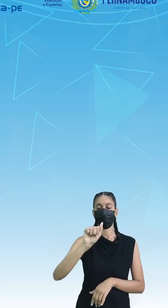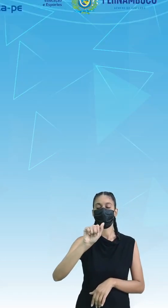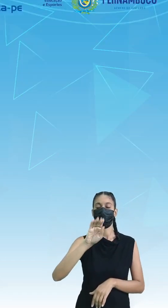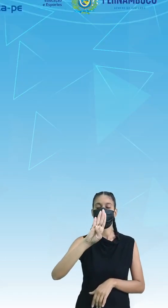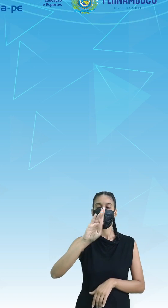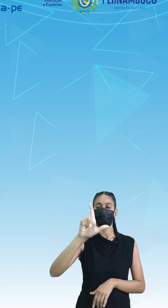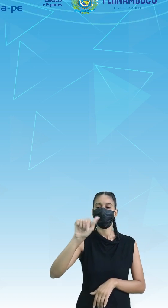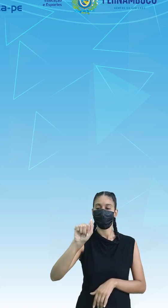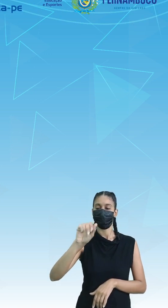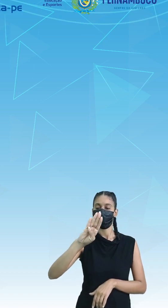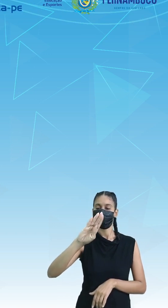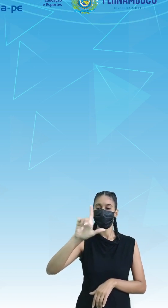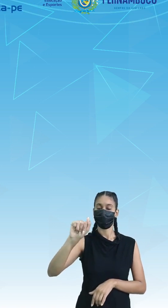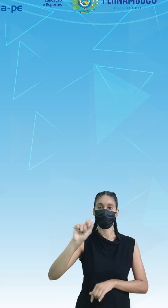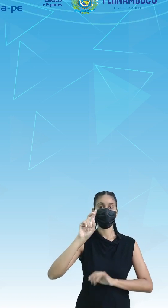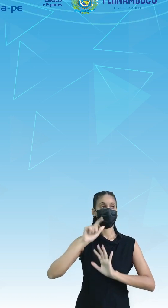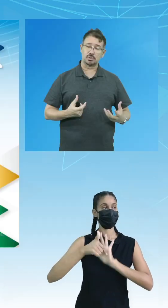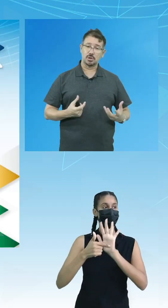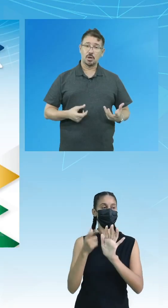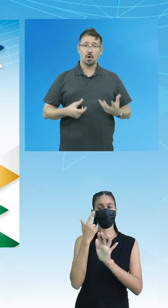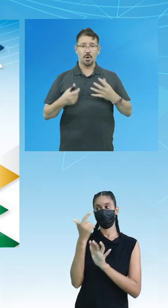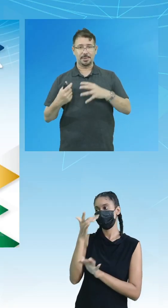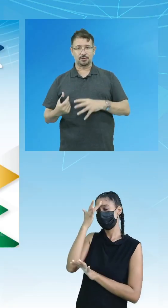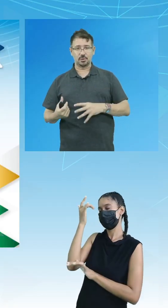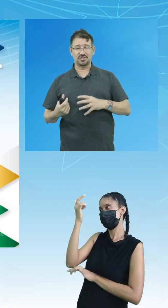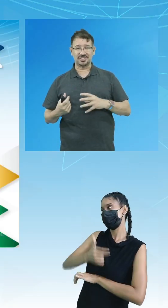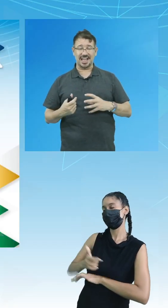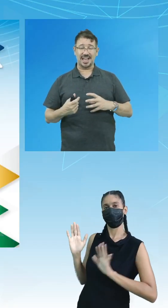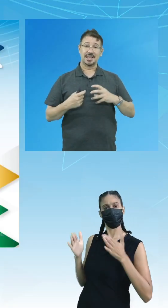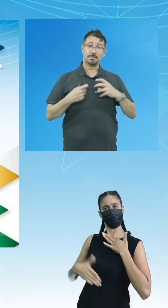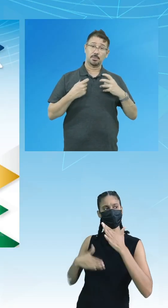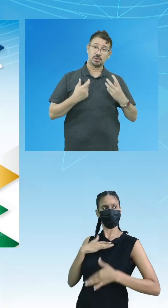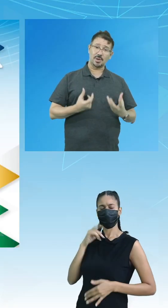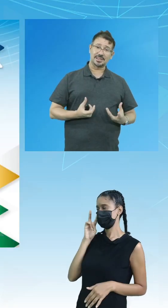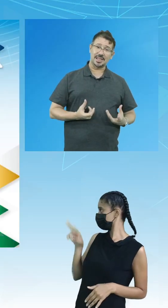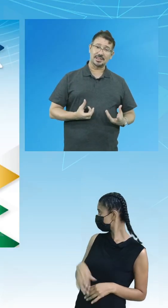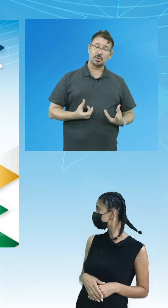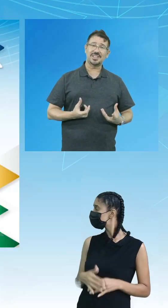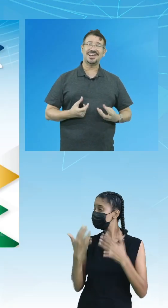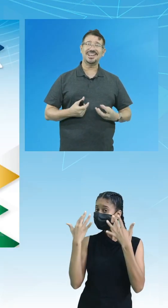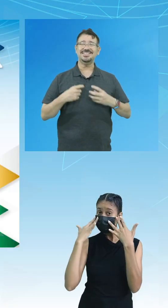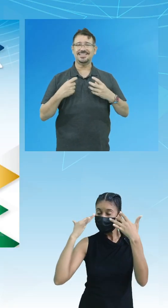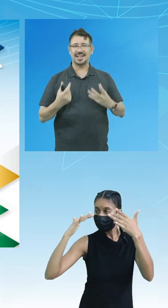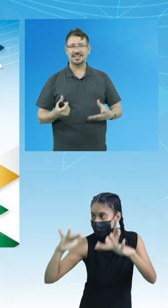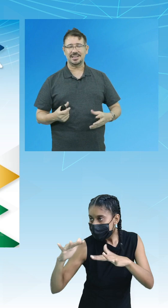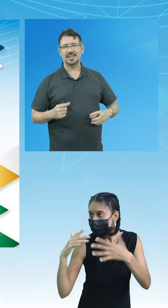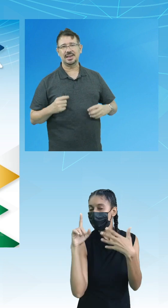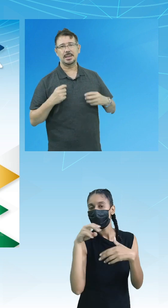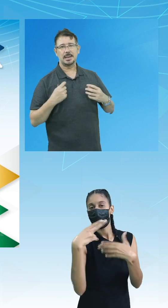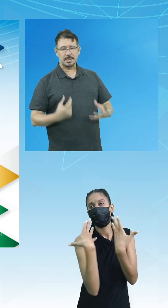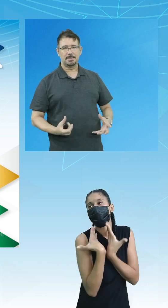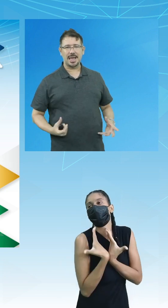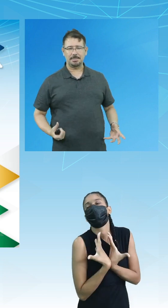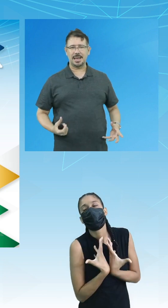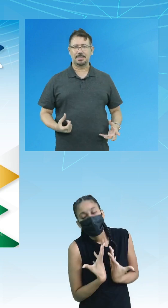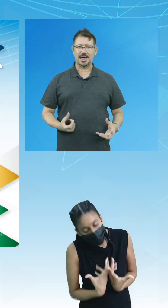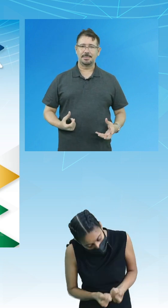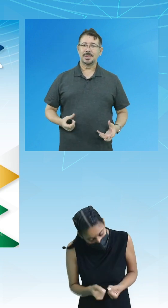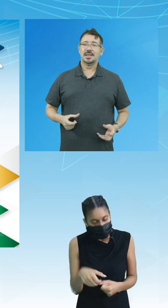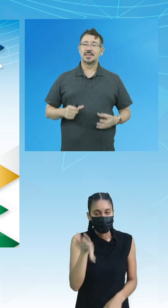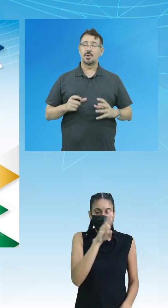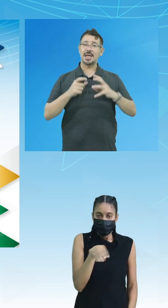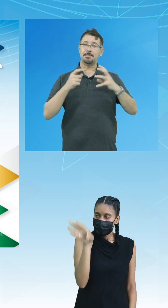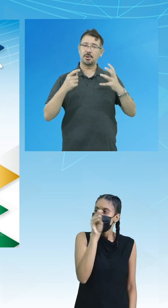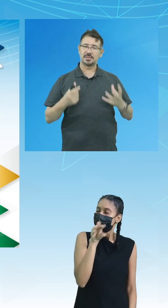pode também, veja a postura corporal do outro. Ou a pessoa está muito atenta ou está cansada daquele blá, blá,